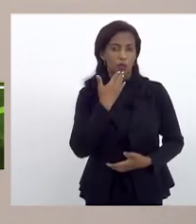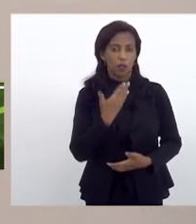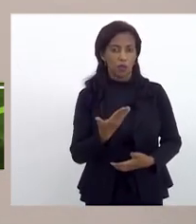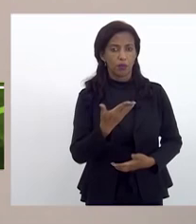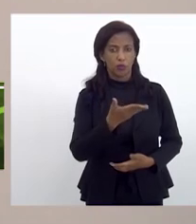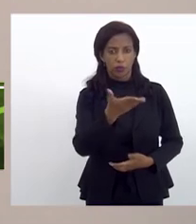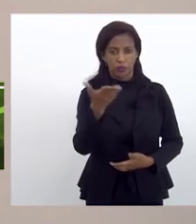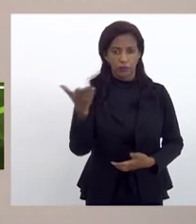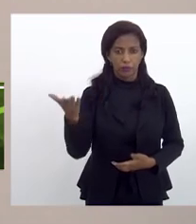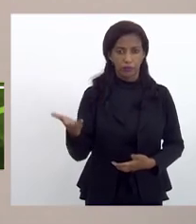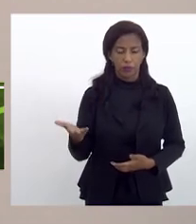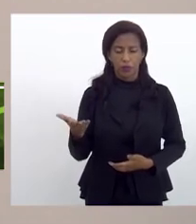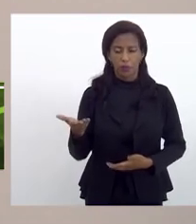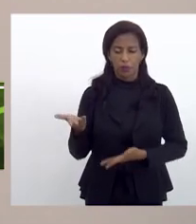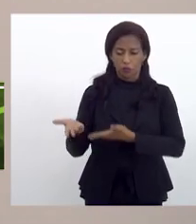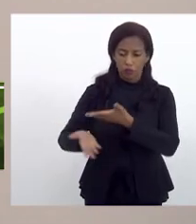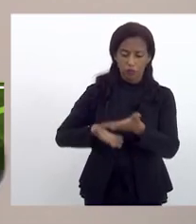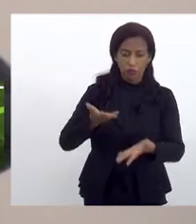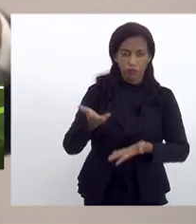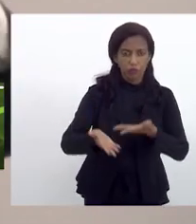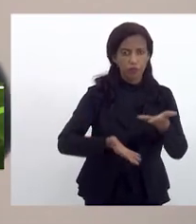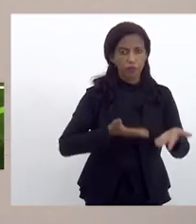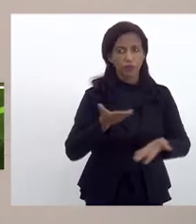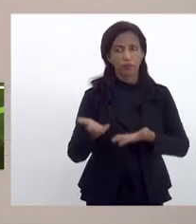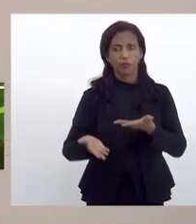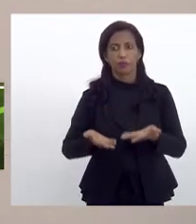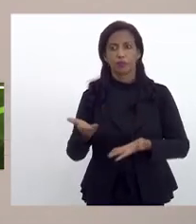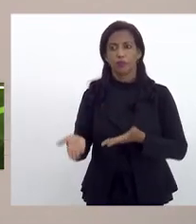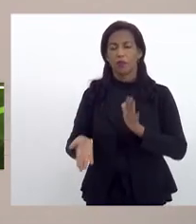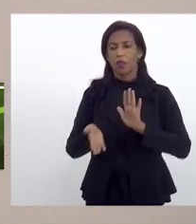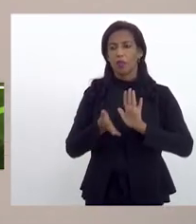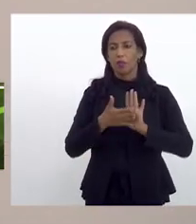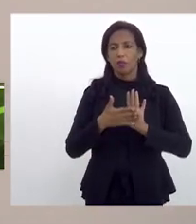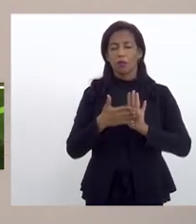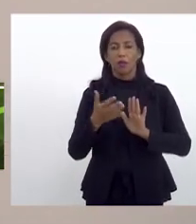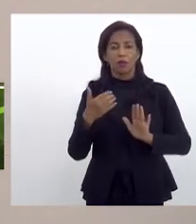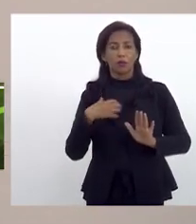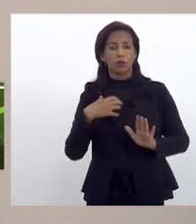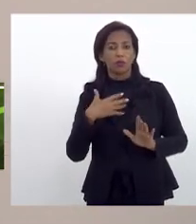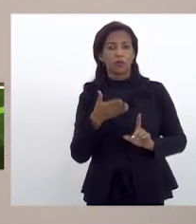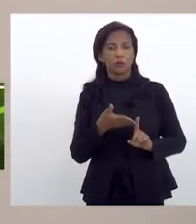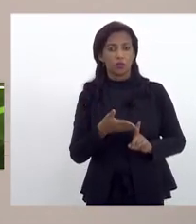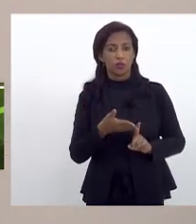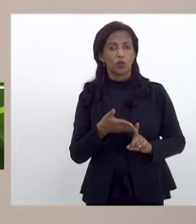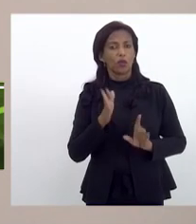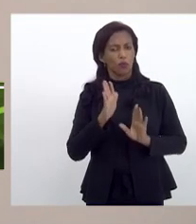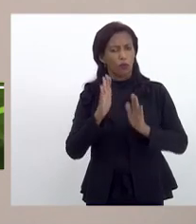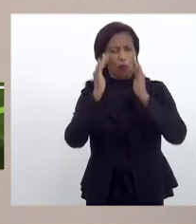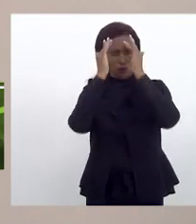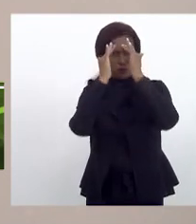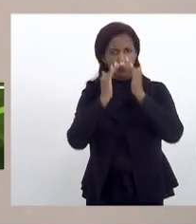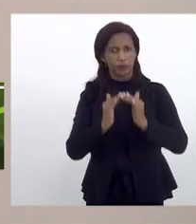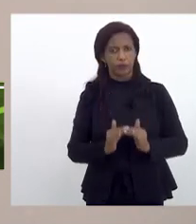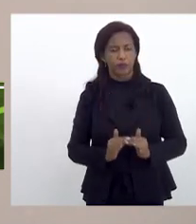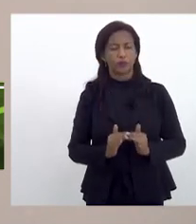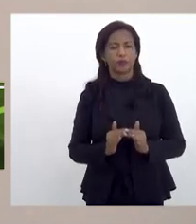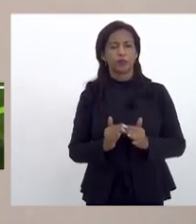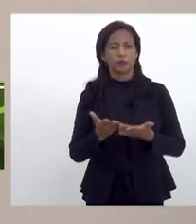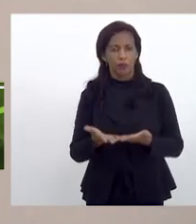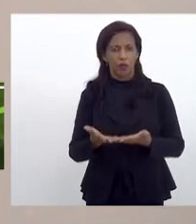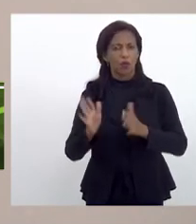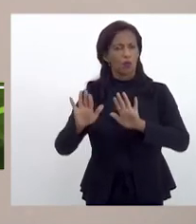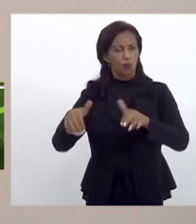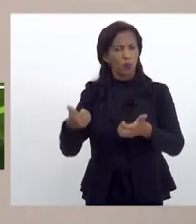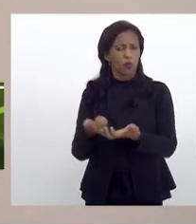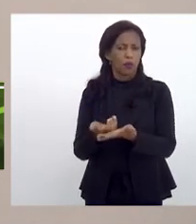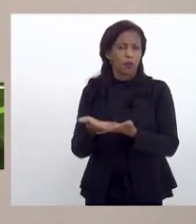Nos Dedicássemos A A essa pauta No sentido De que Foi cumprido O acordo Aliás Proposto A Vossa Excelência Muito